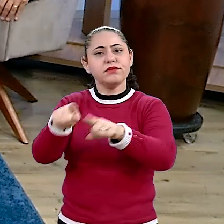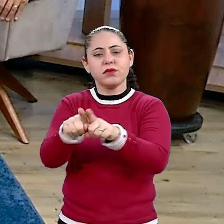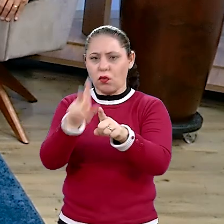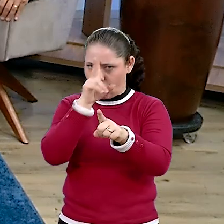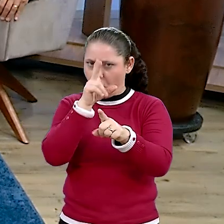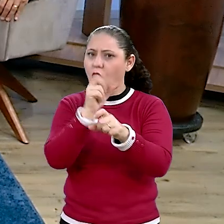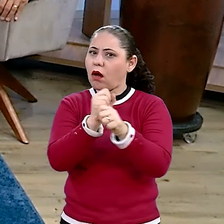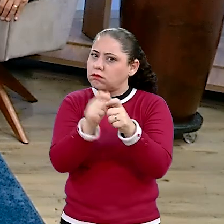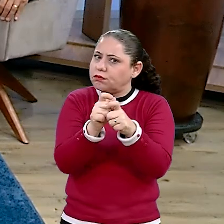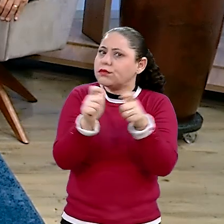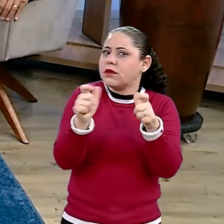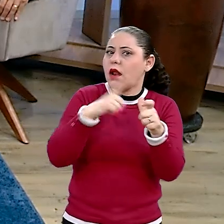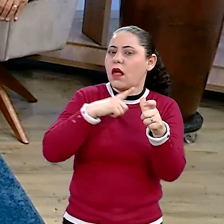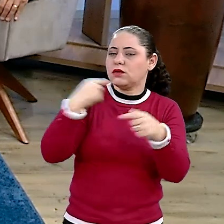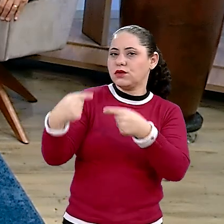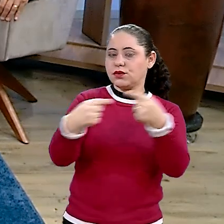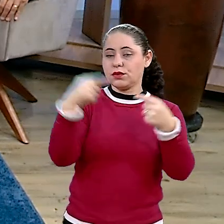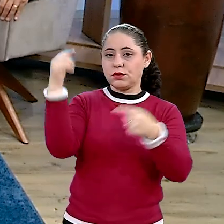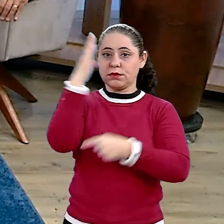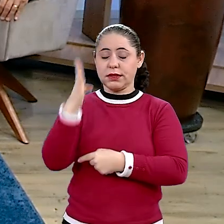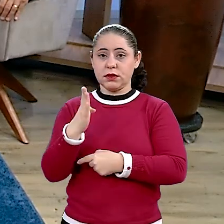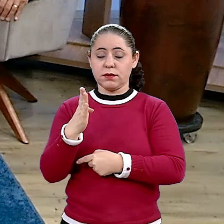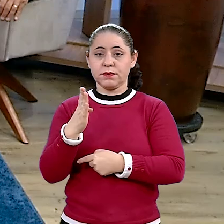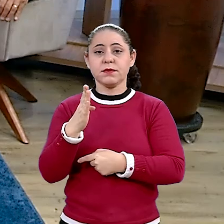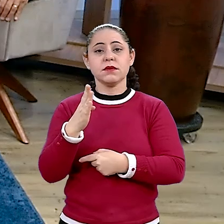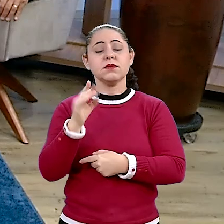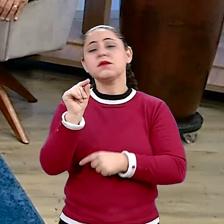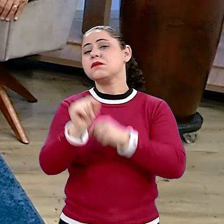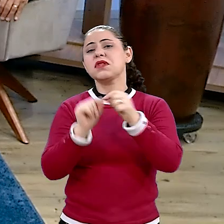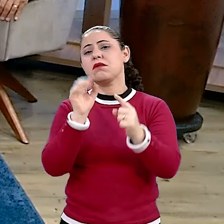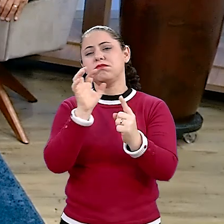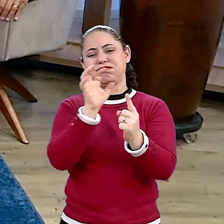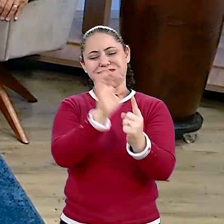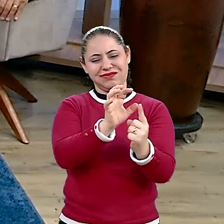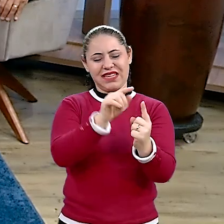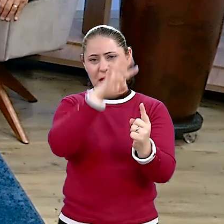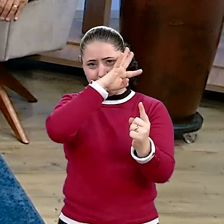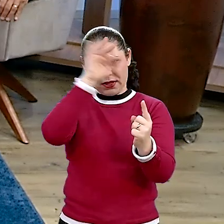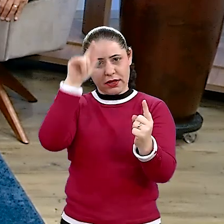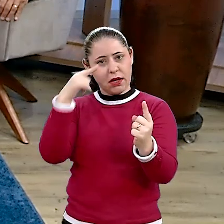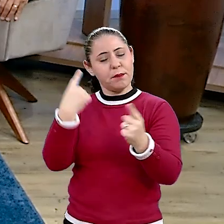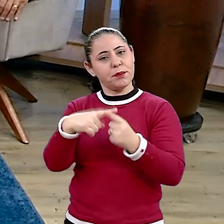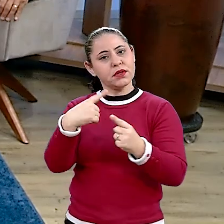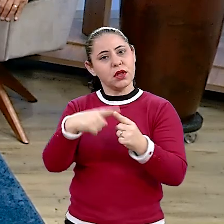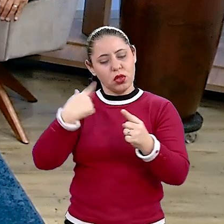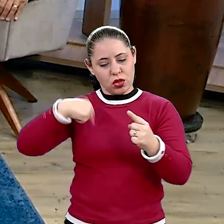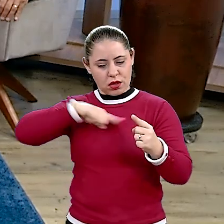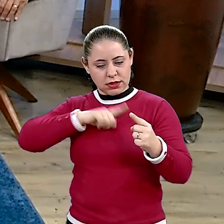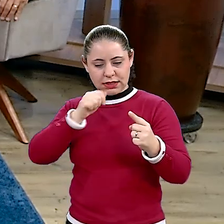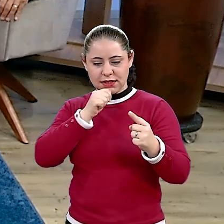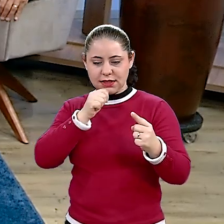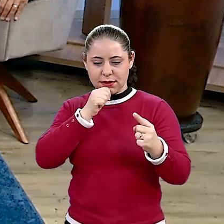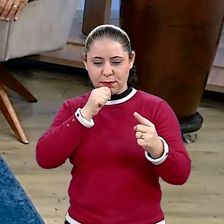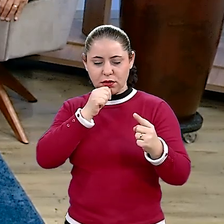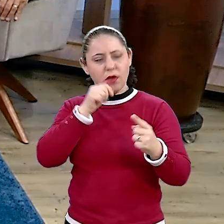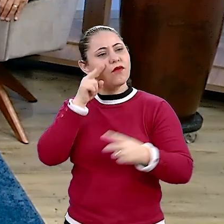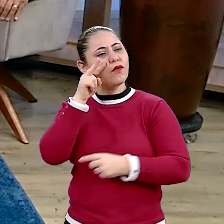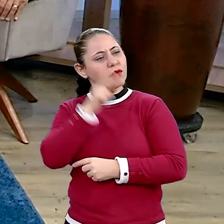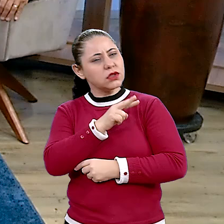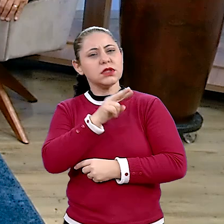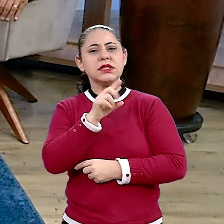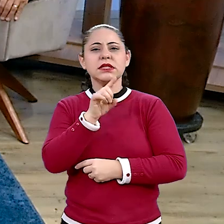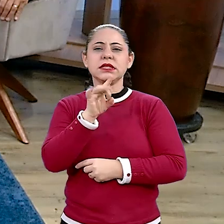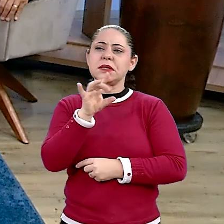rodovias muito fortes em todo o Brasil. E isso acabou sendo refletido em Mato Grosso do Sul, porque a gente passava sempre